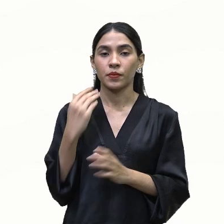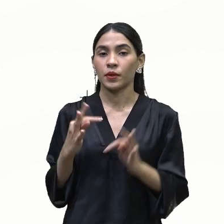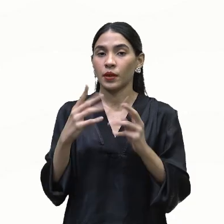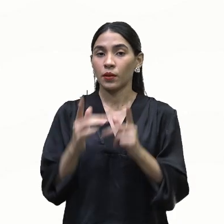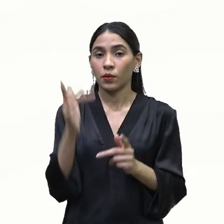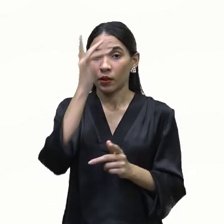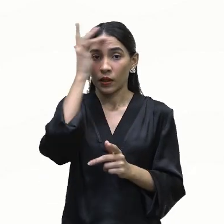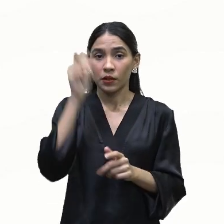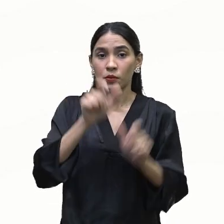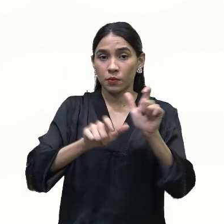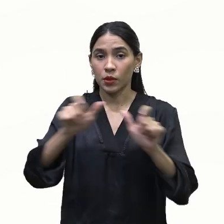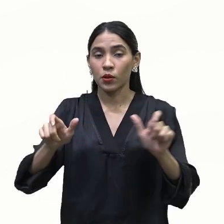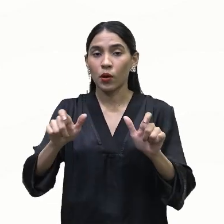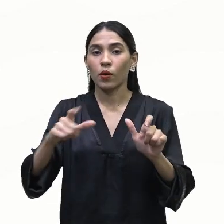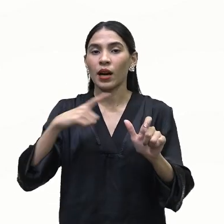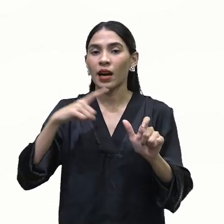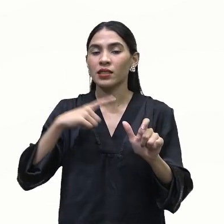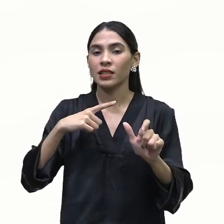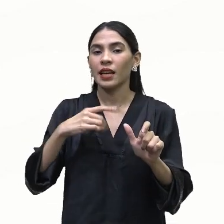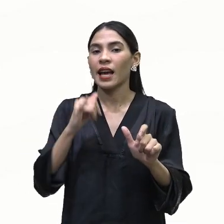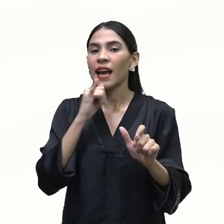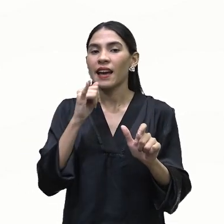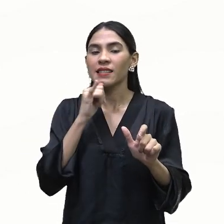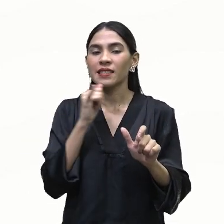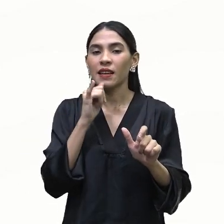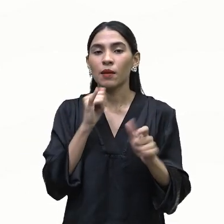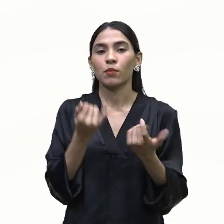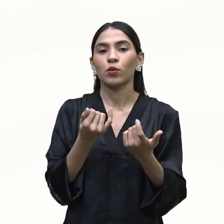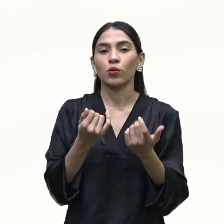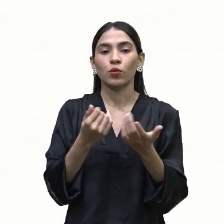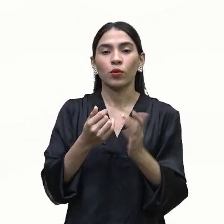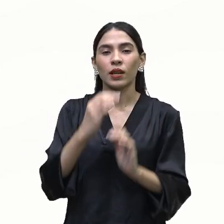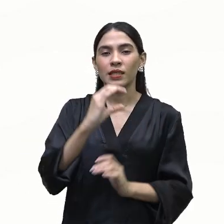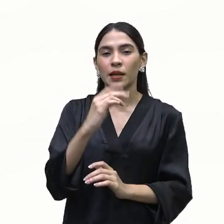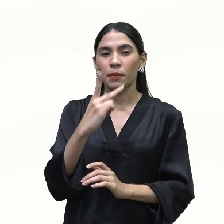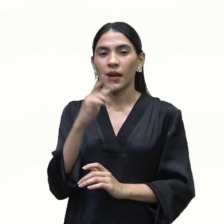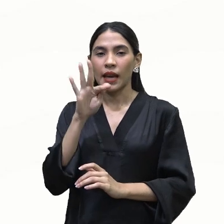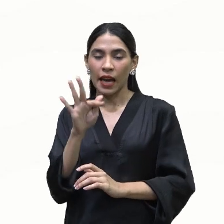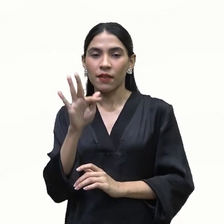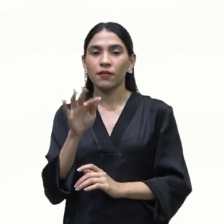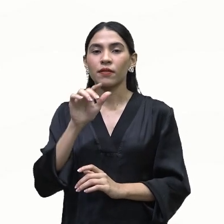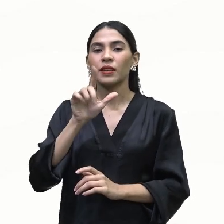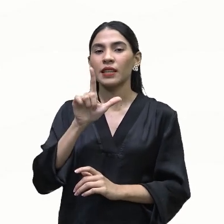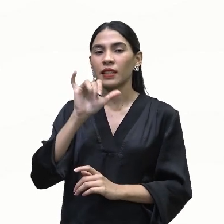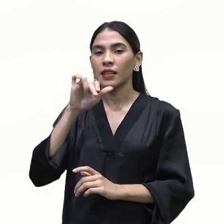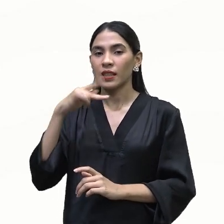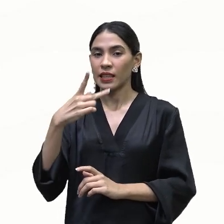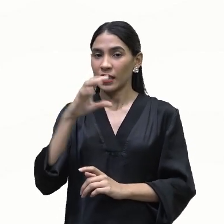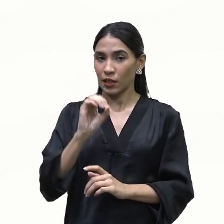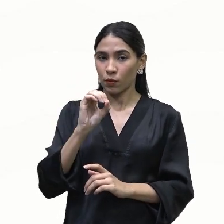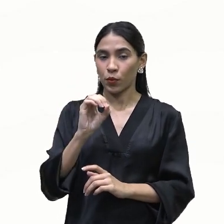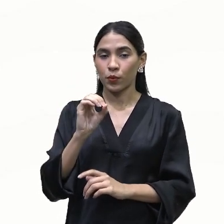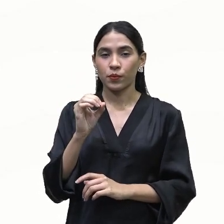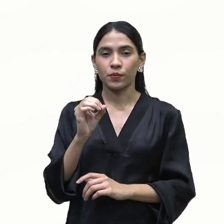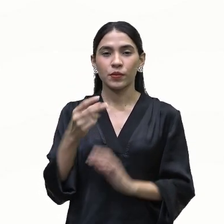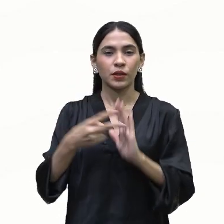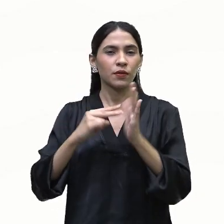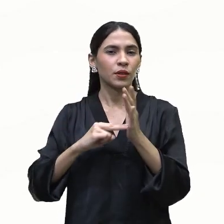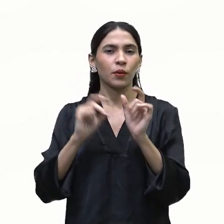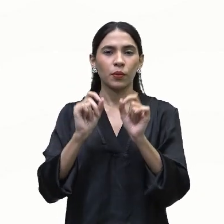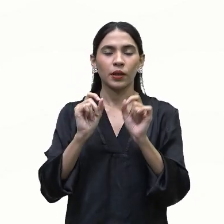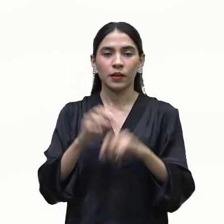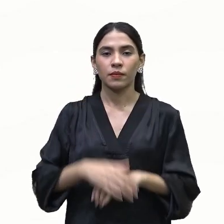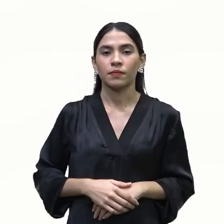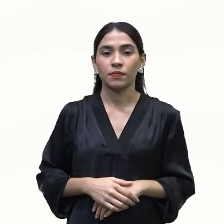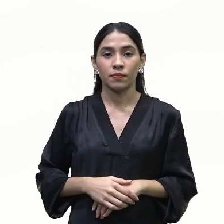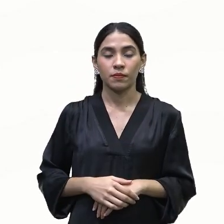que possuem nome limpo. Vamos aqui, então, destacar o nome limpo. Isso aqui é imprescindível para você